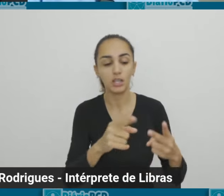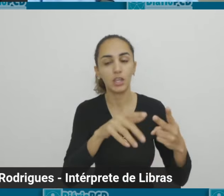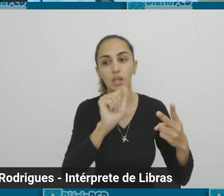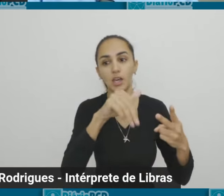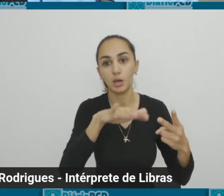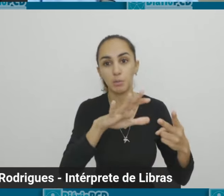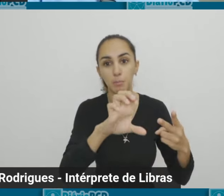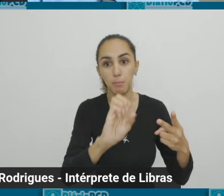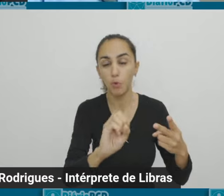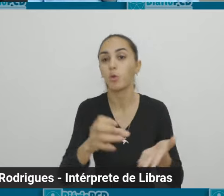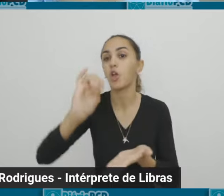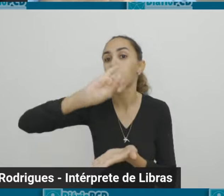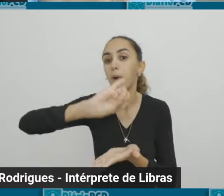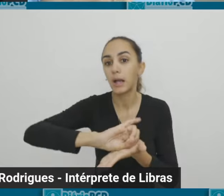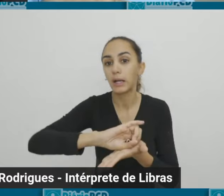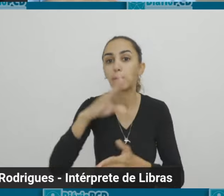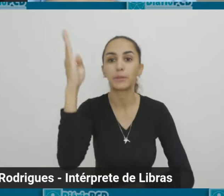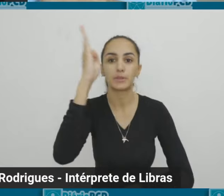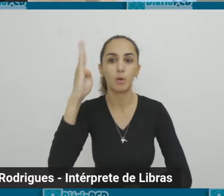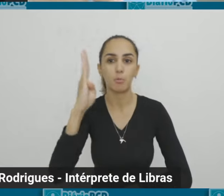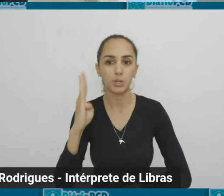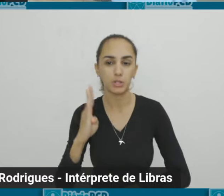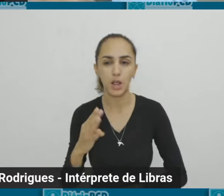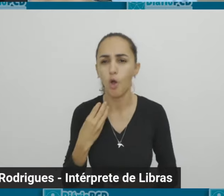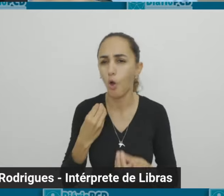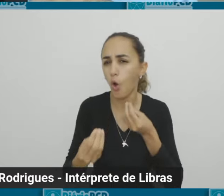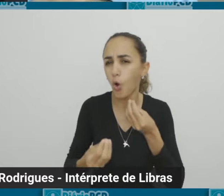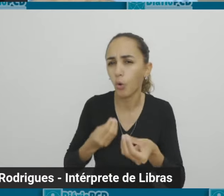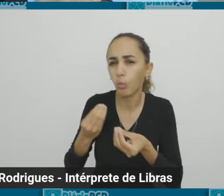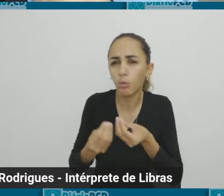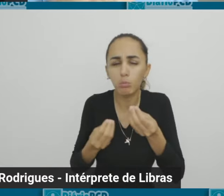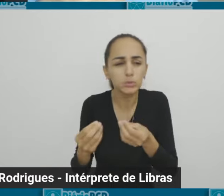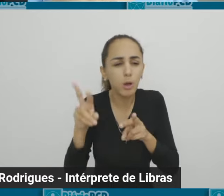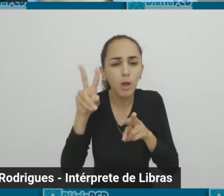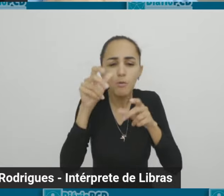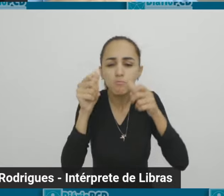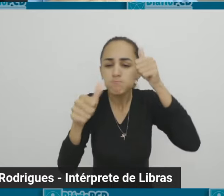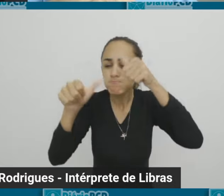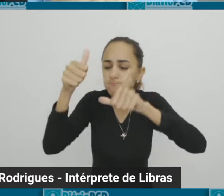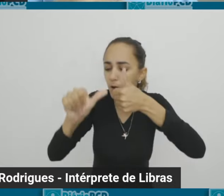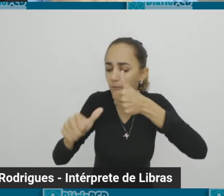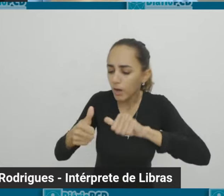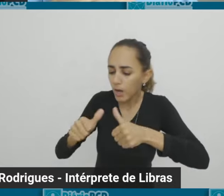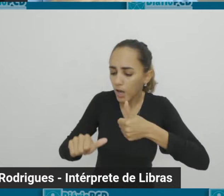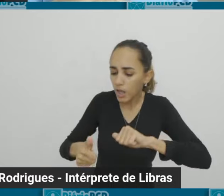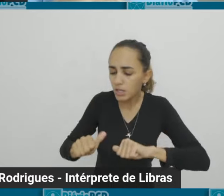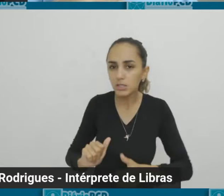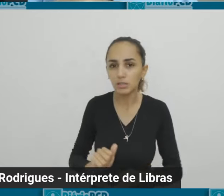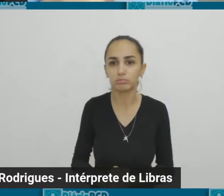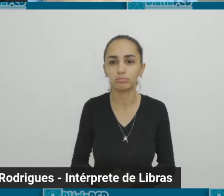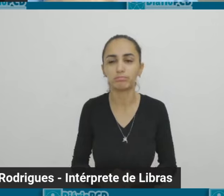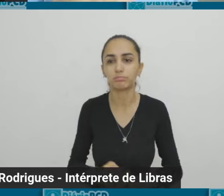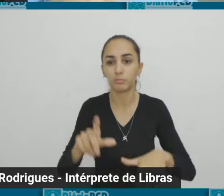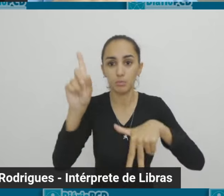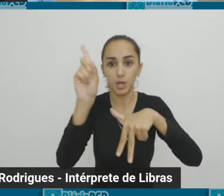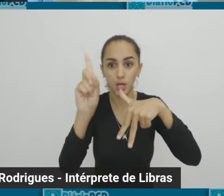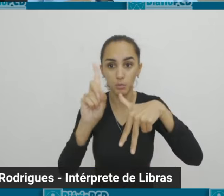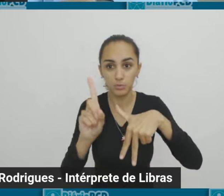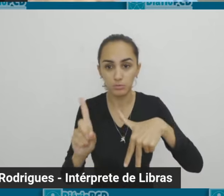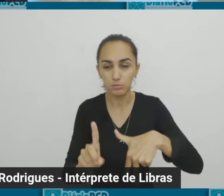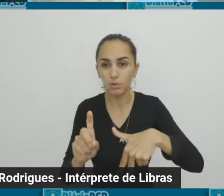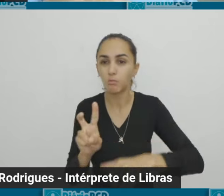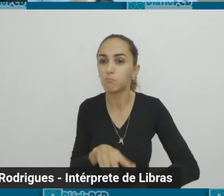capital brasileira. Como é que a gente pode fazer uma leitura de tudo isso, doutor Joelson? A pessoa com deficiência está se colocando